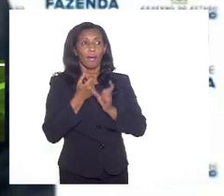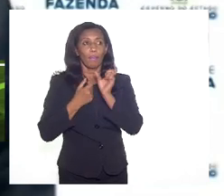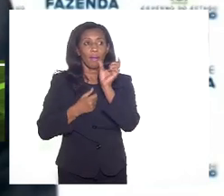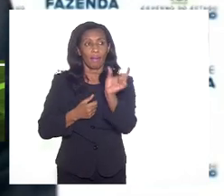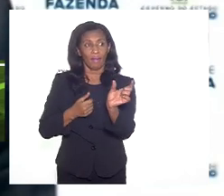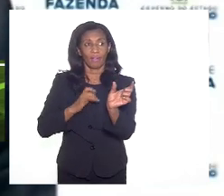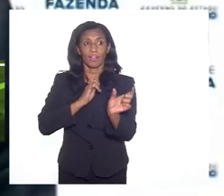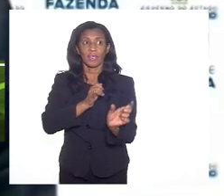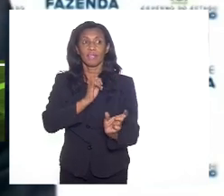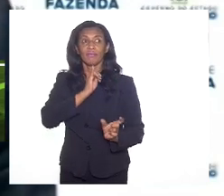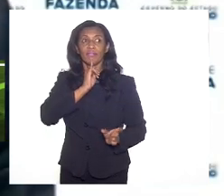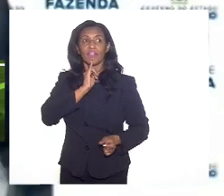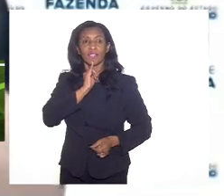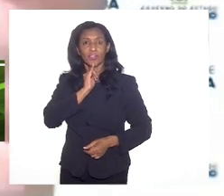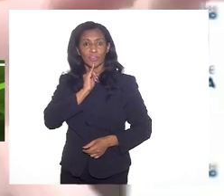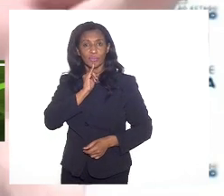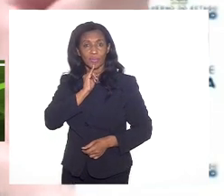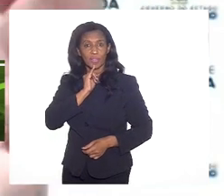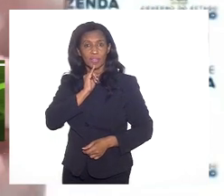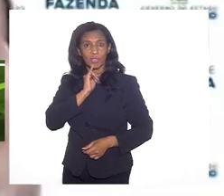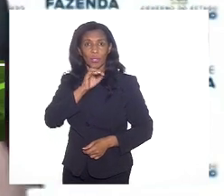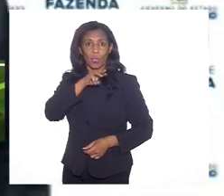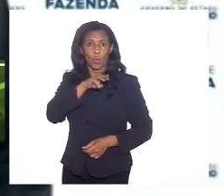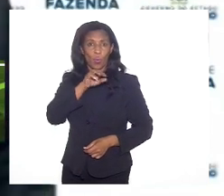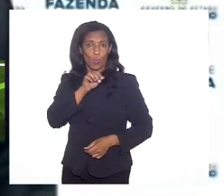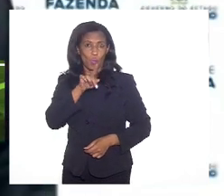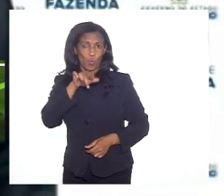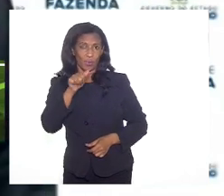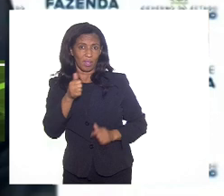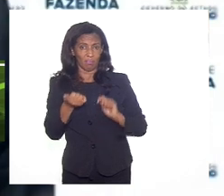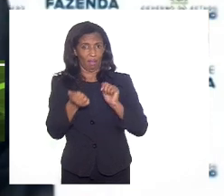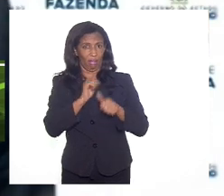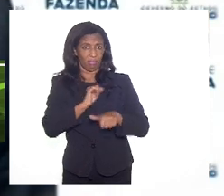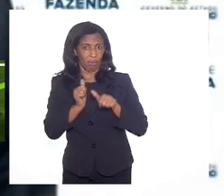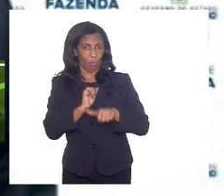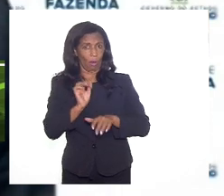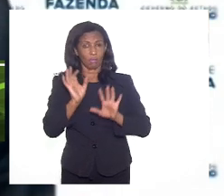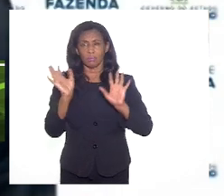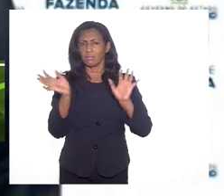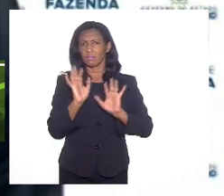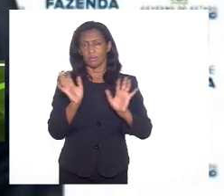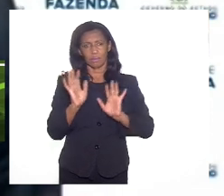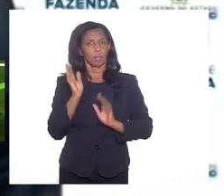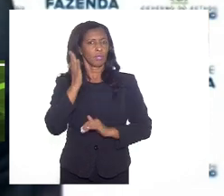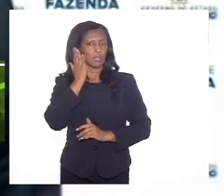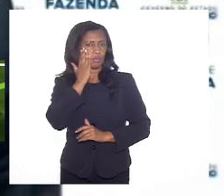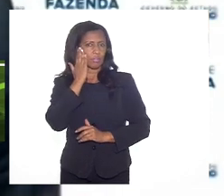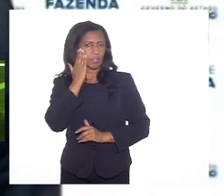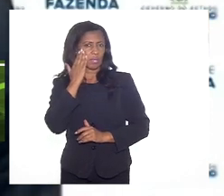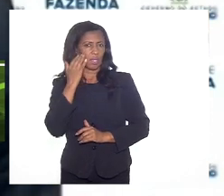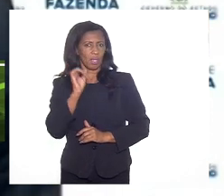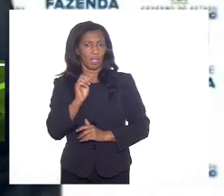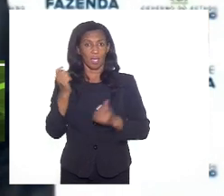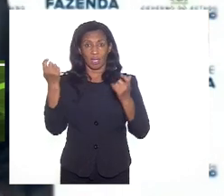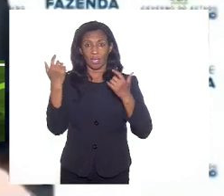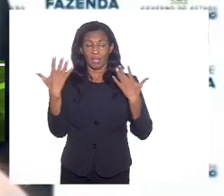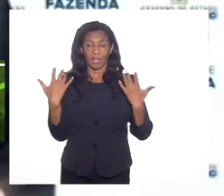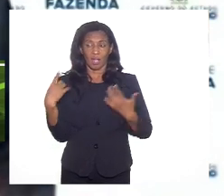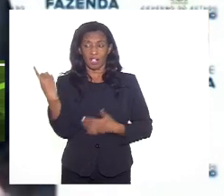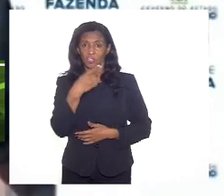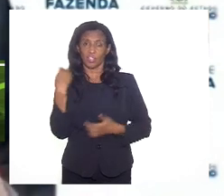entenda que o modelo está adequado, eu falei infelizmente porque o ideal é que a gente não